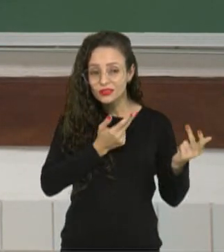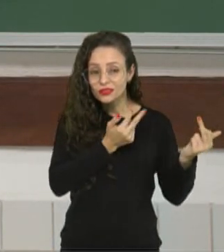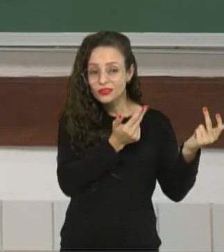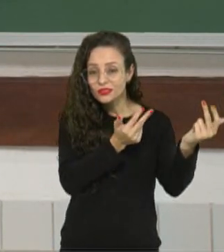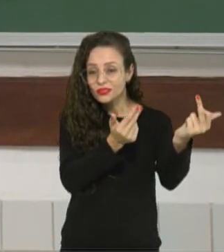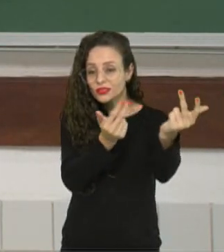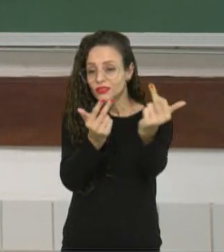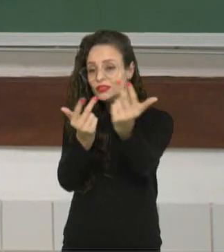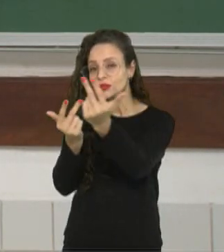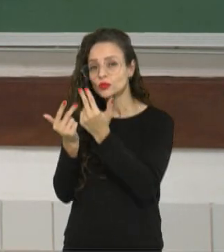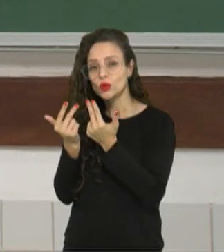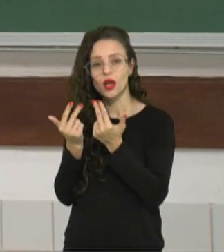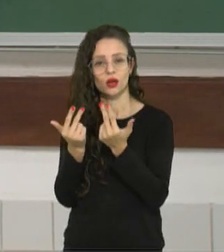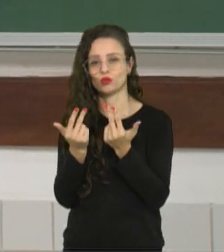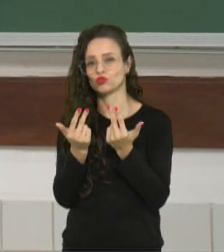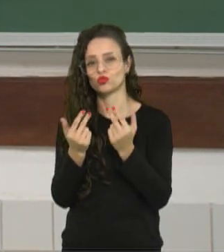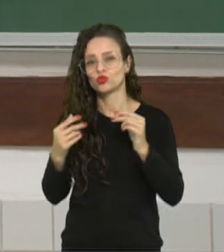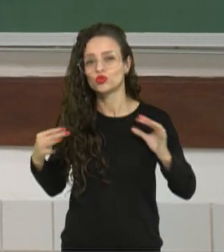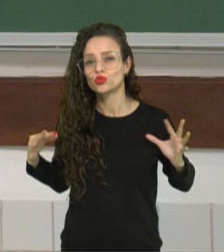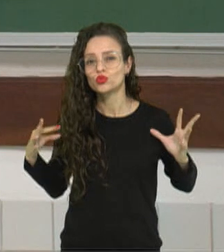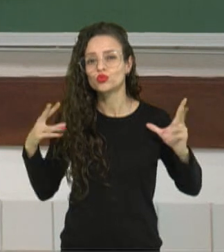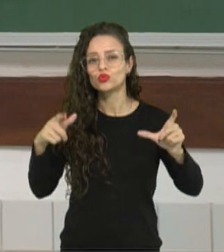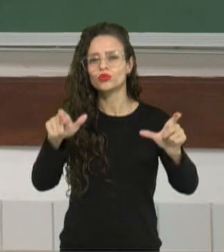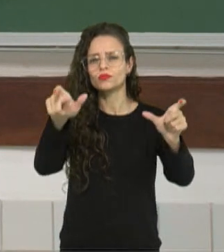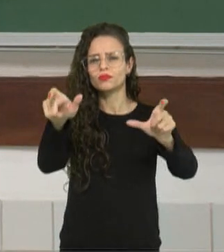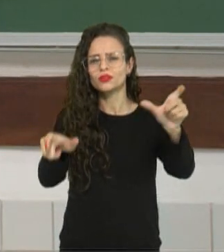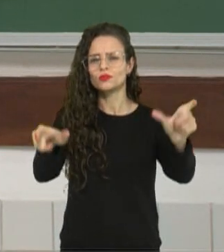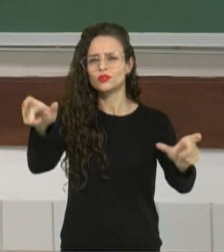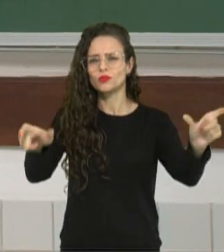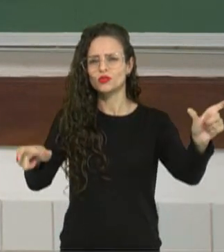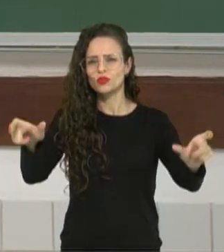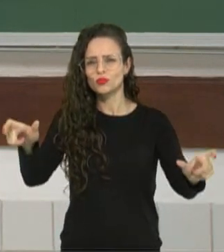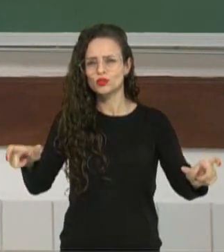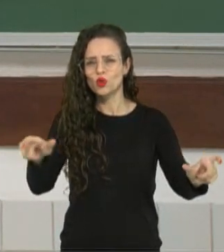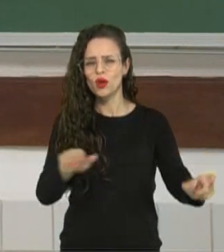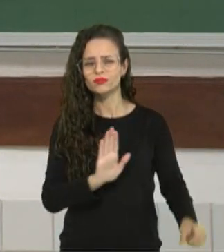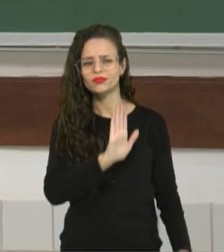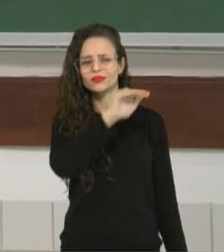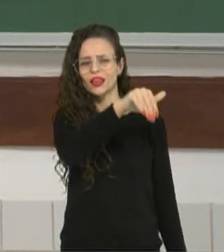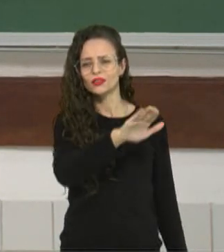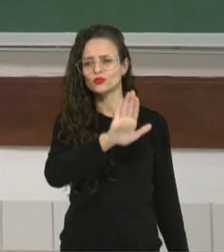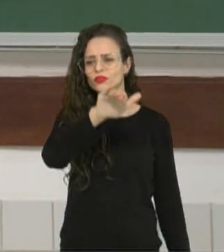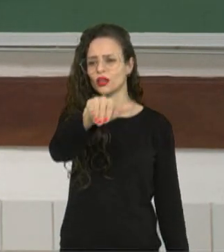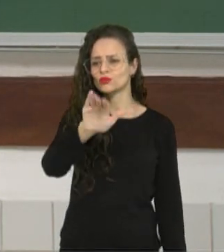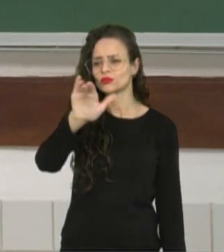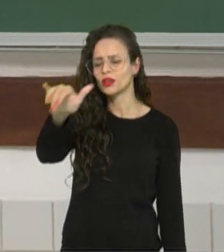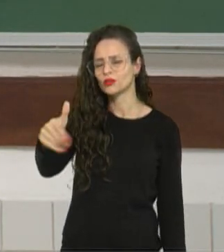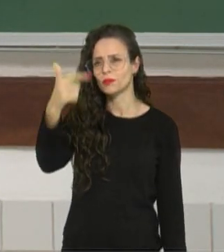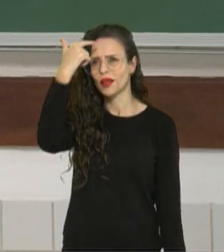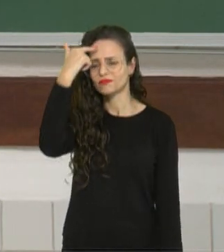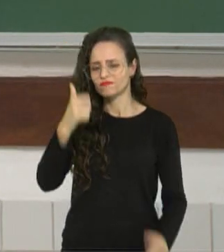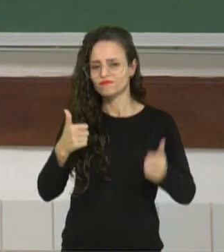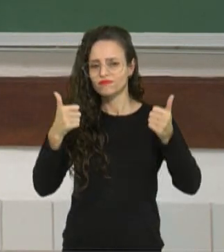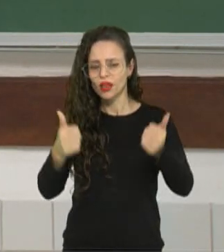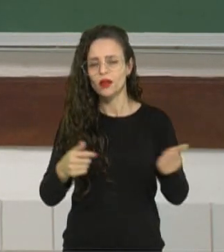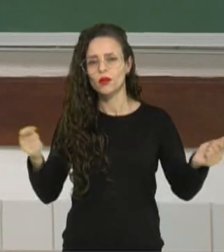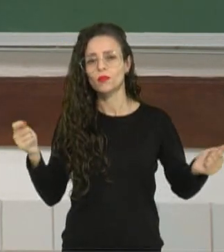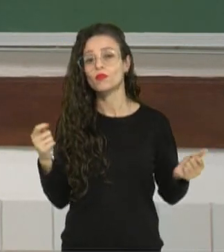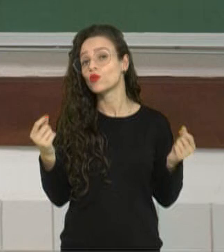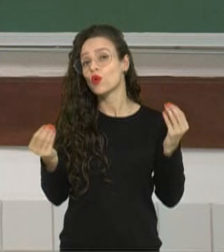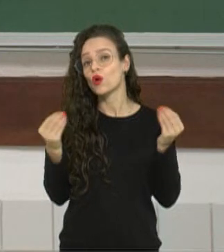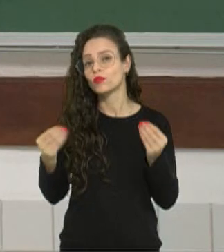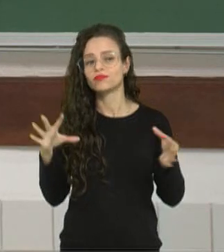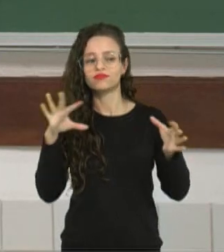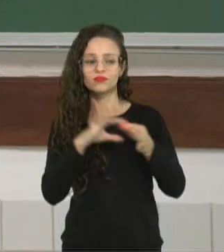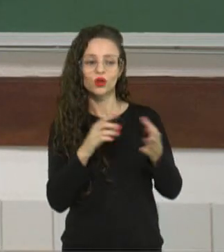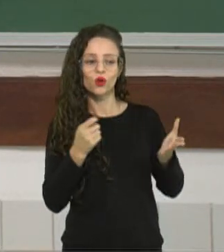todo mundo vai ter o seu mundo interno, vai pensar na sua satisfação pessoal a partir do consumo dos produtos da